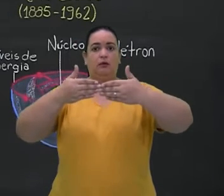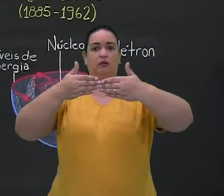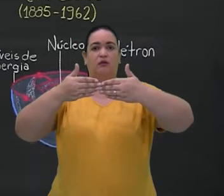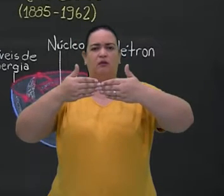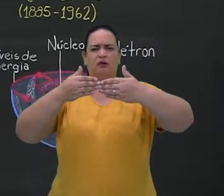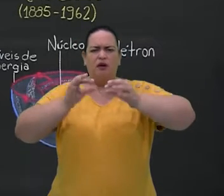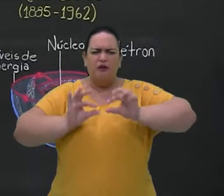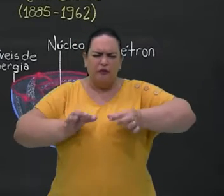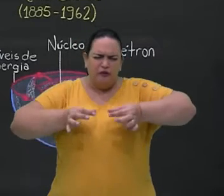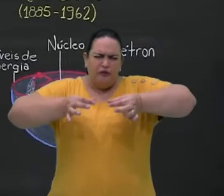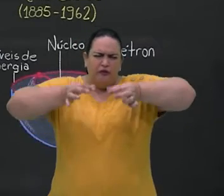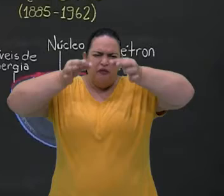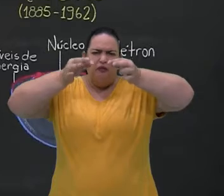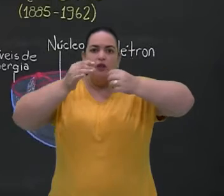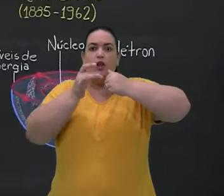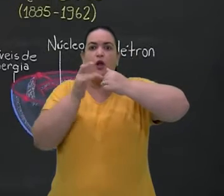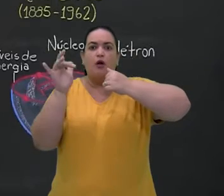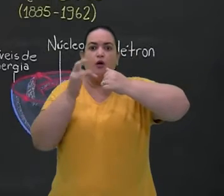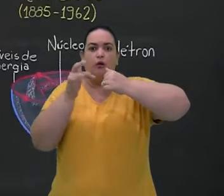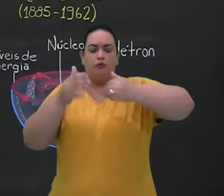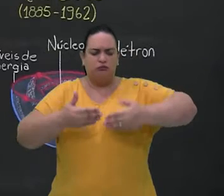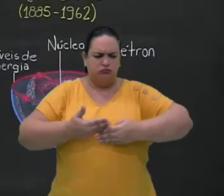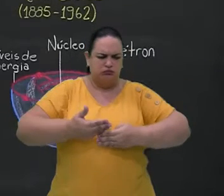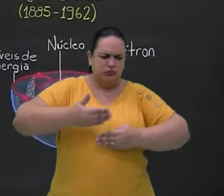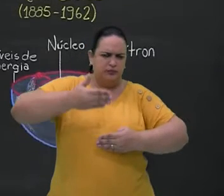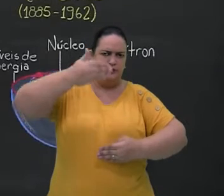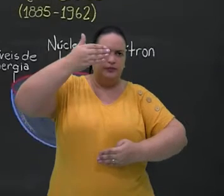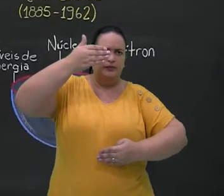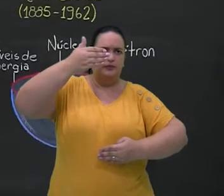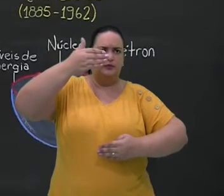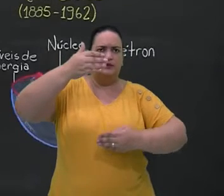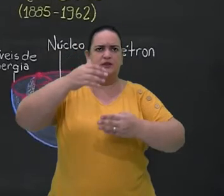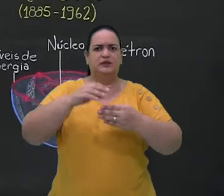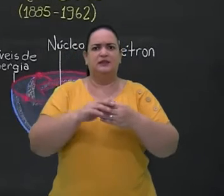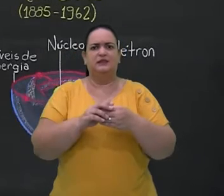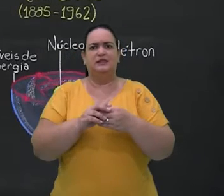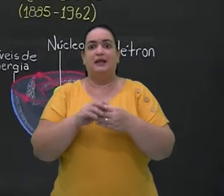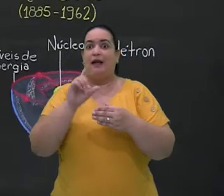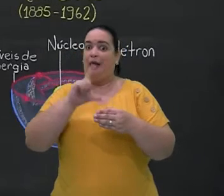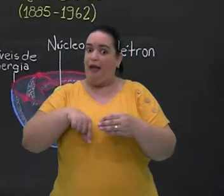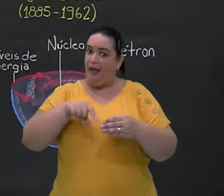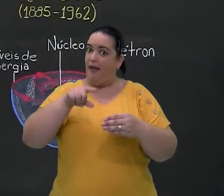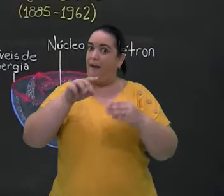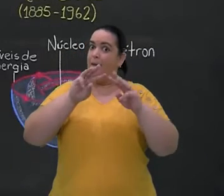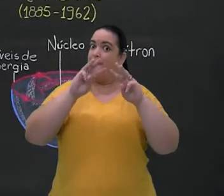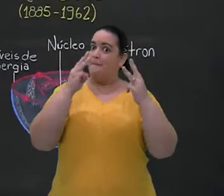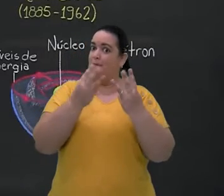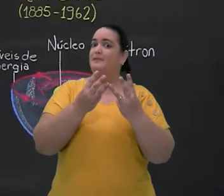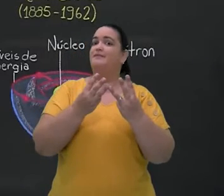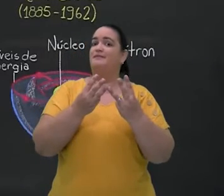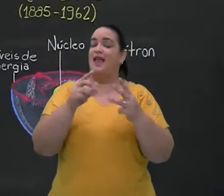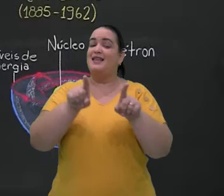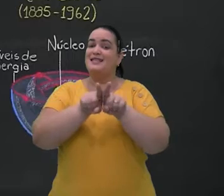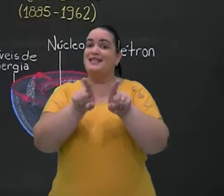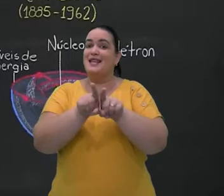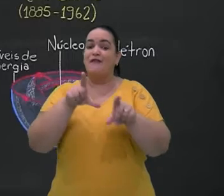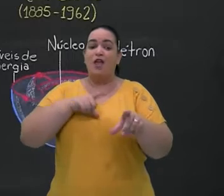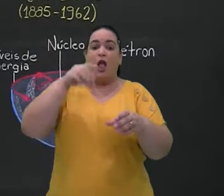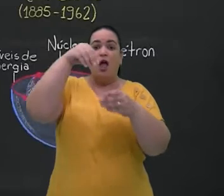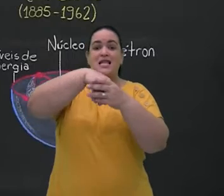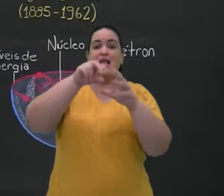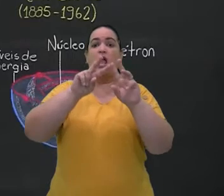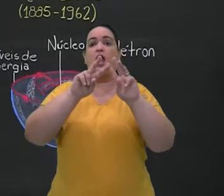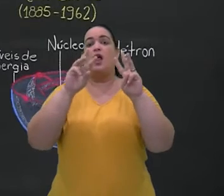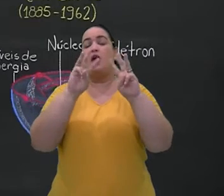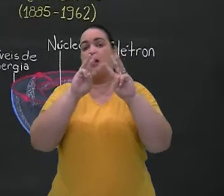uma lâmina bem fininha de ouro. Se é matéria, uma lâmina tem massa, ocupa espaço. Então